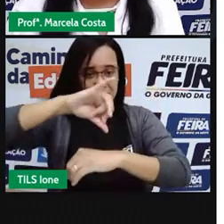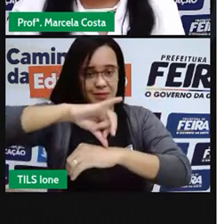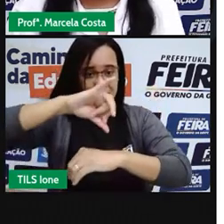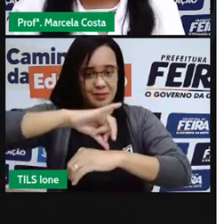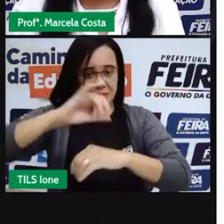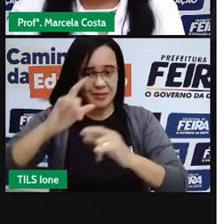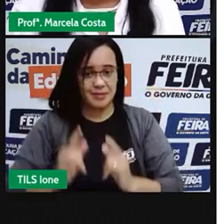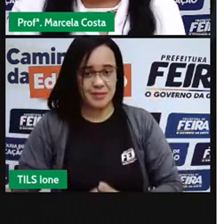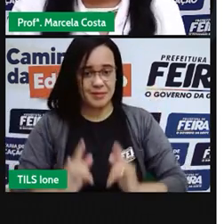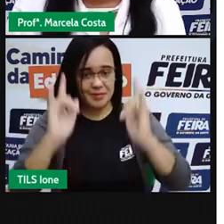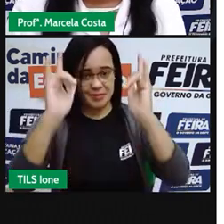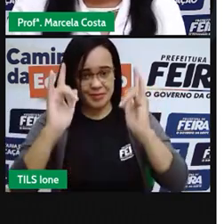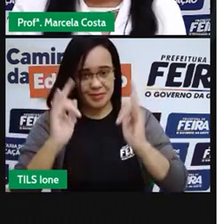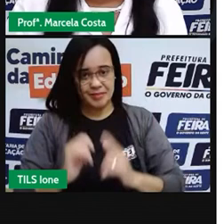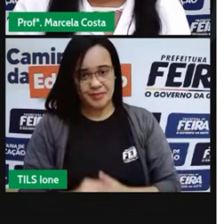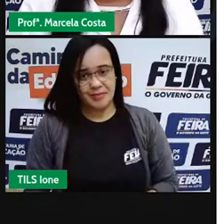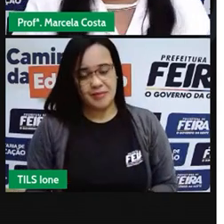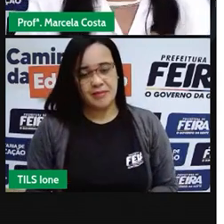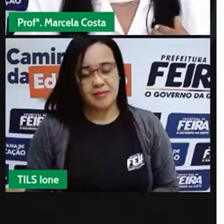está desenhado.